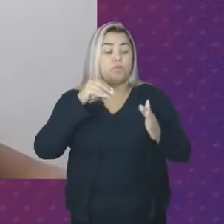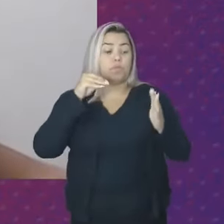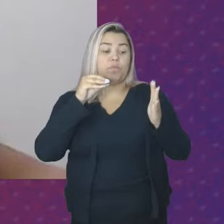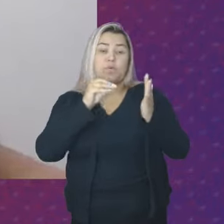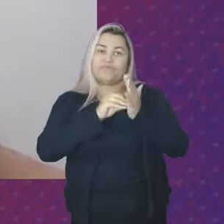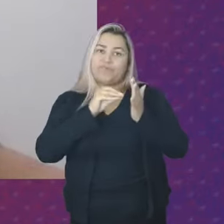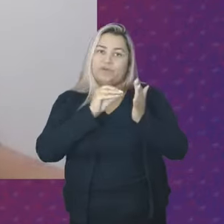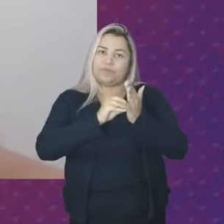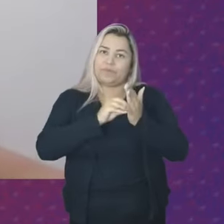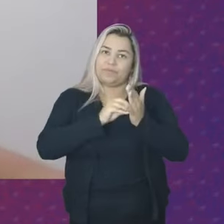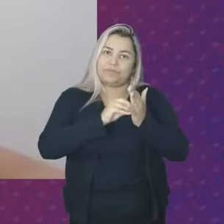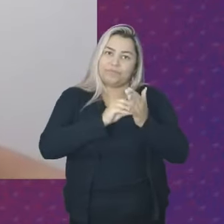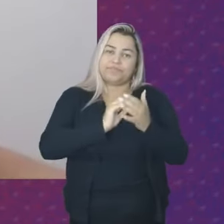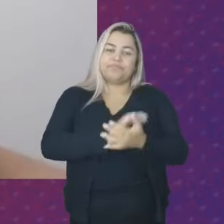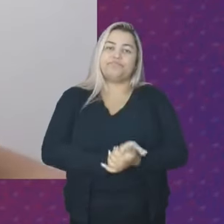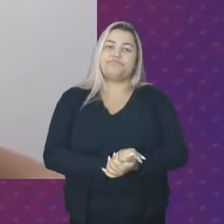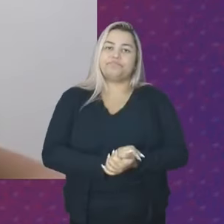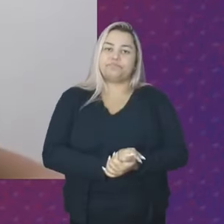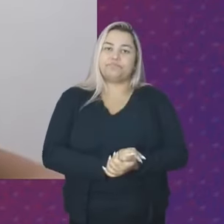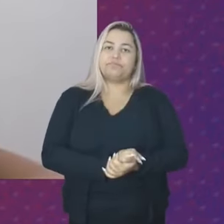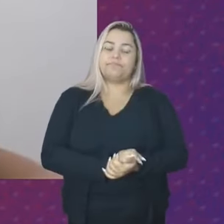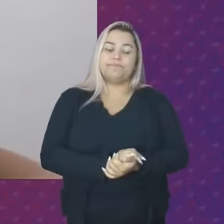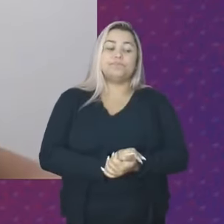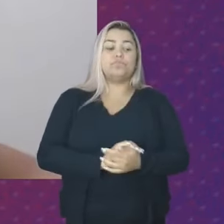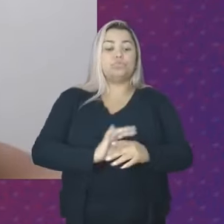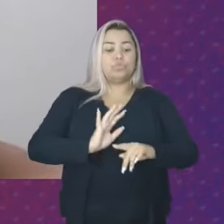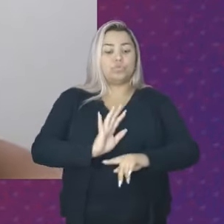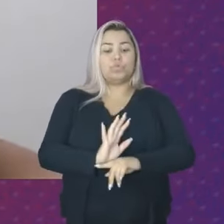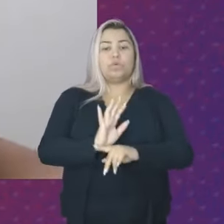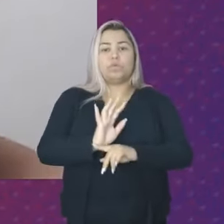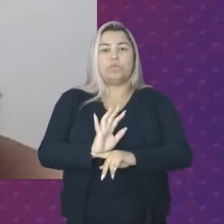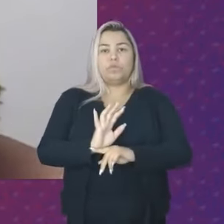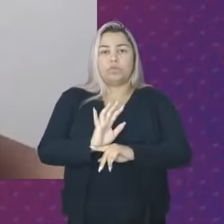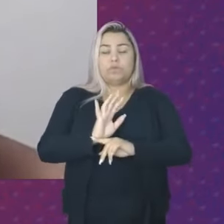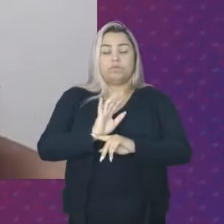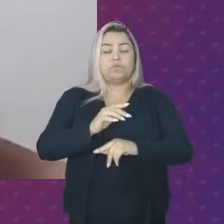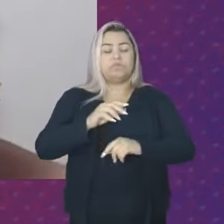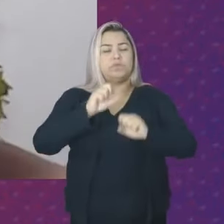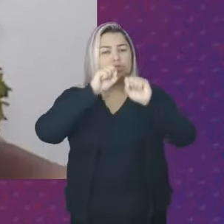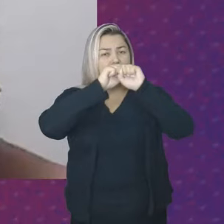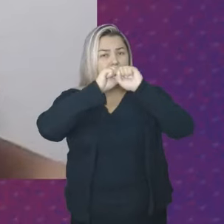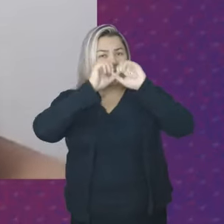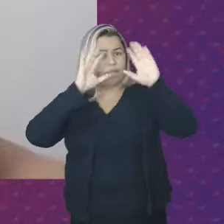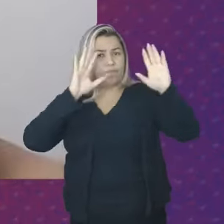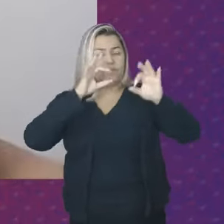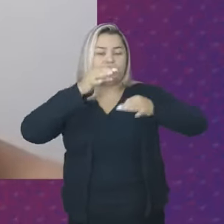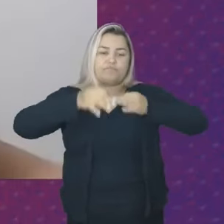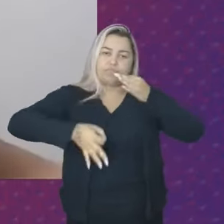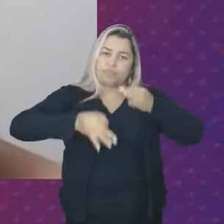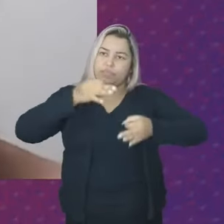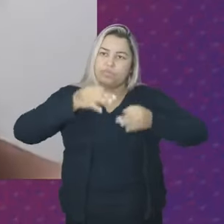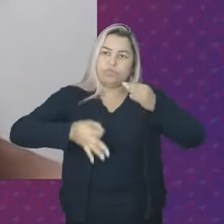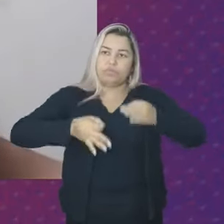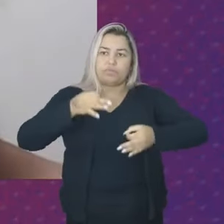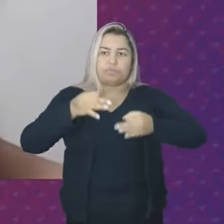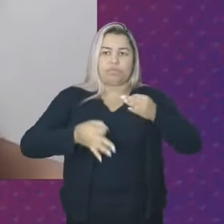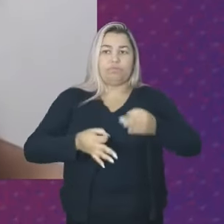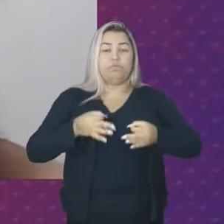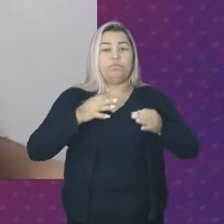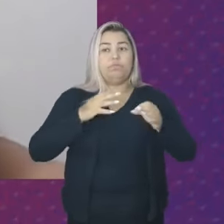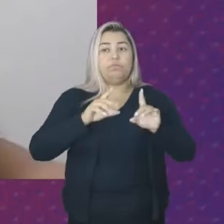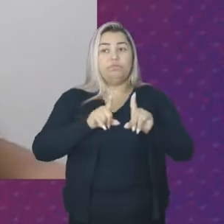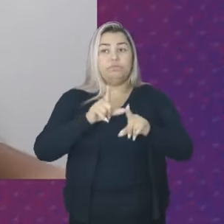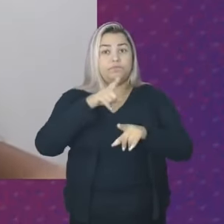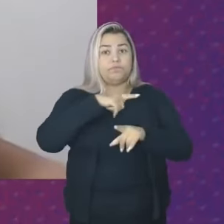prestação de contas e uma boa prestação de esclarecimentos à justiça. Assim, caso